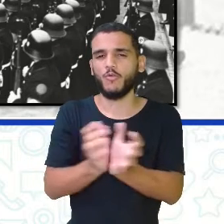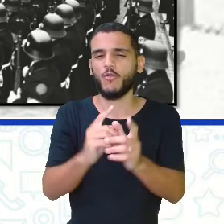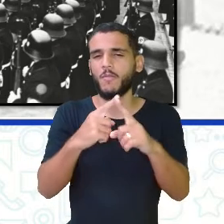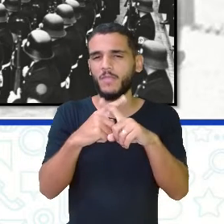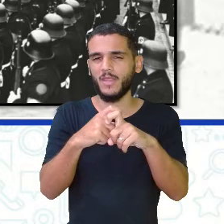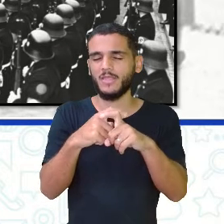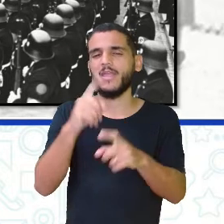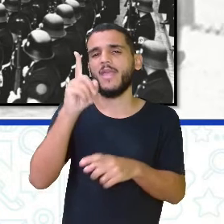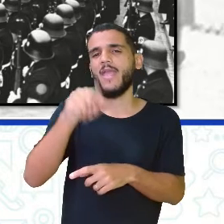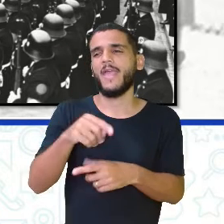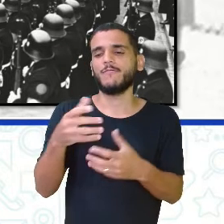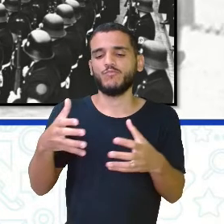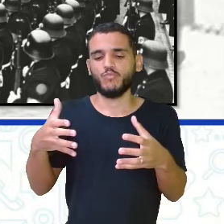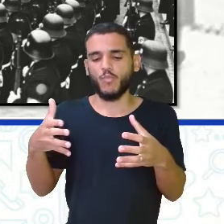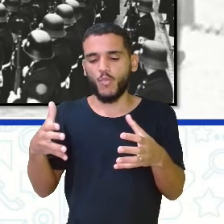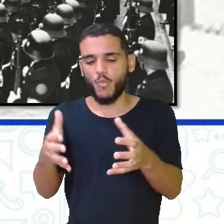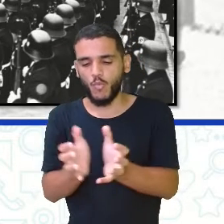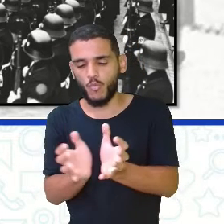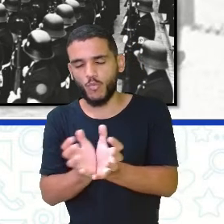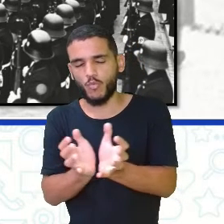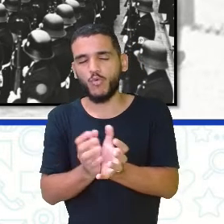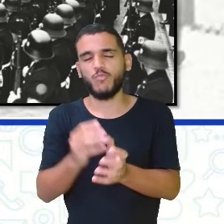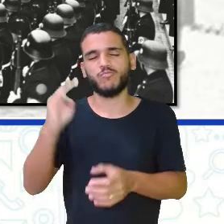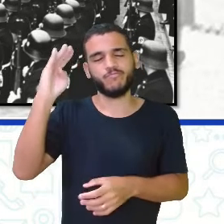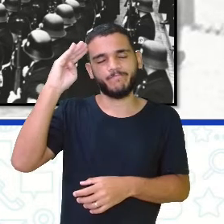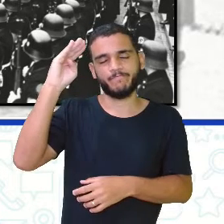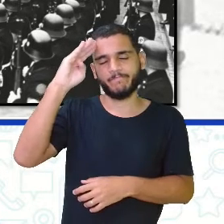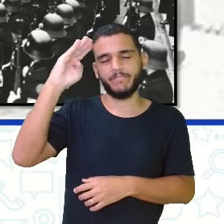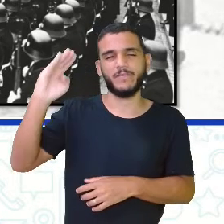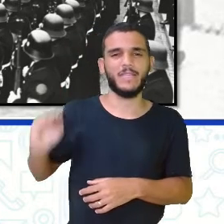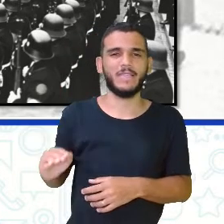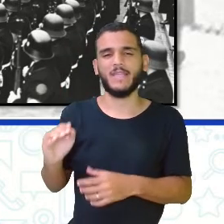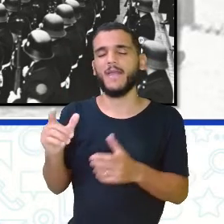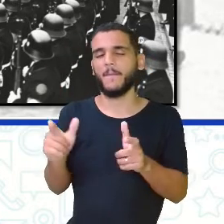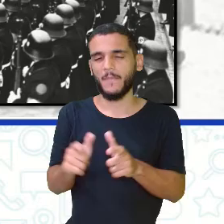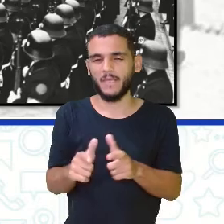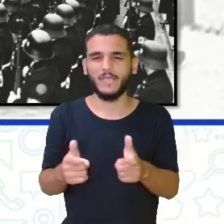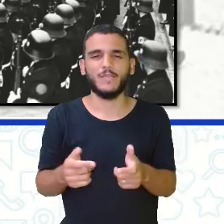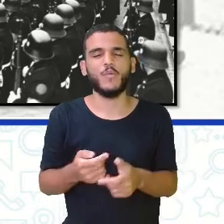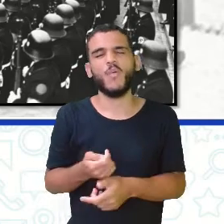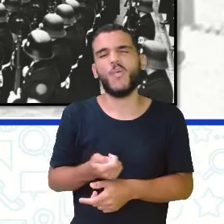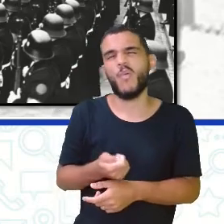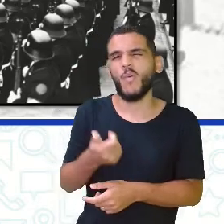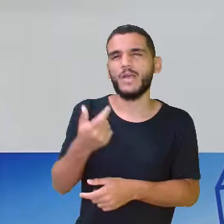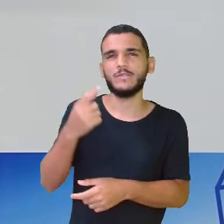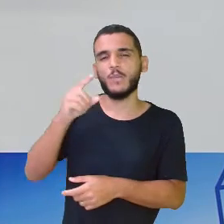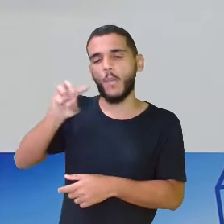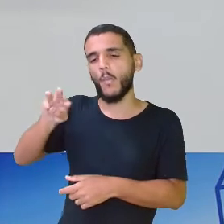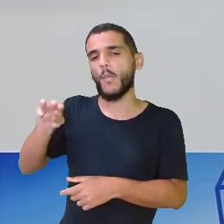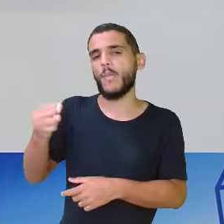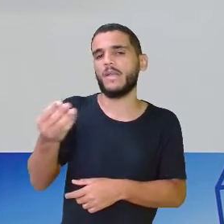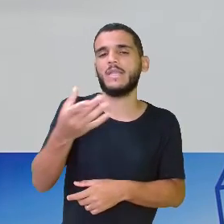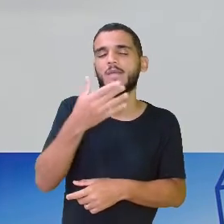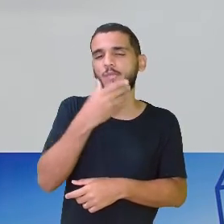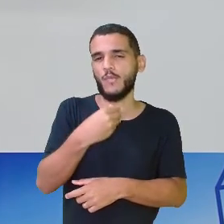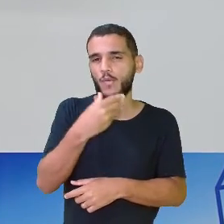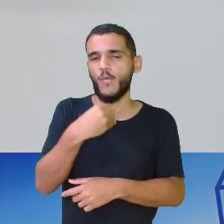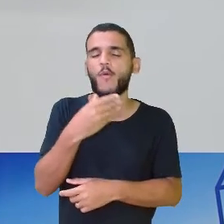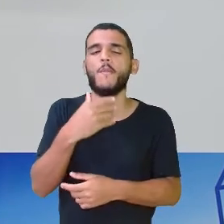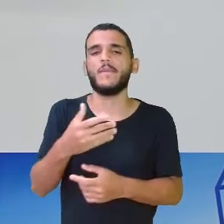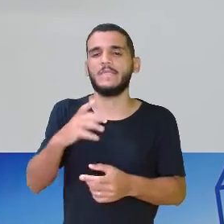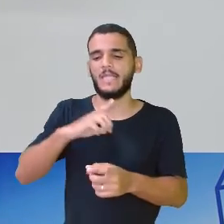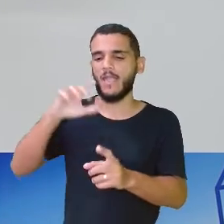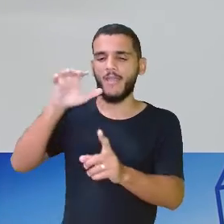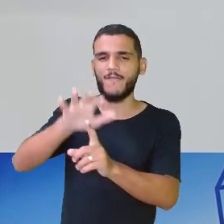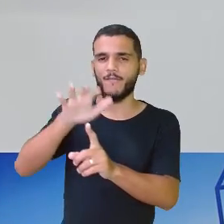unidade militar que vai juntar mais na frente quase 1 milhão de homens, né, e exercendo grande influência aí